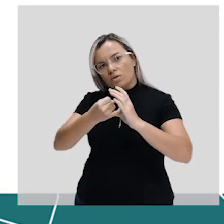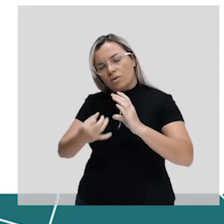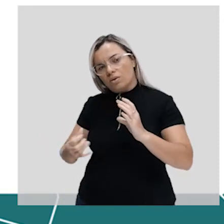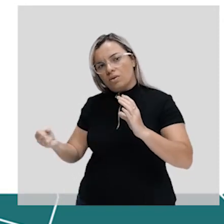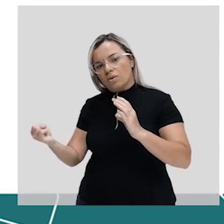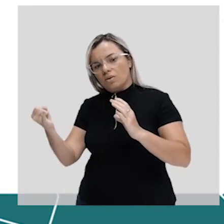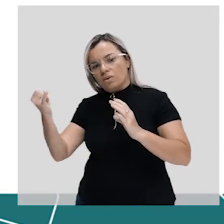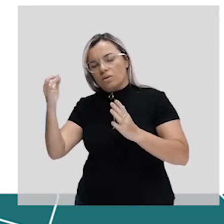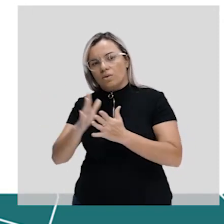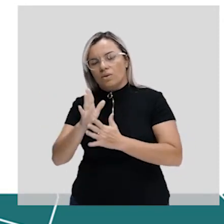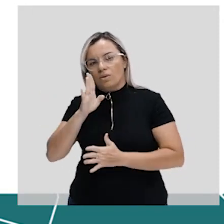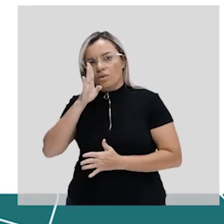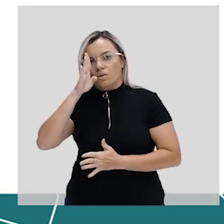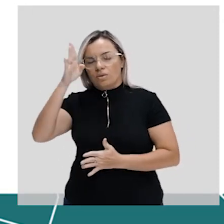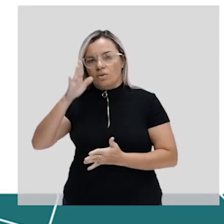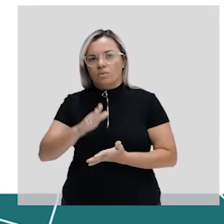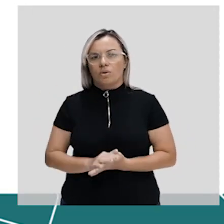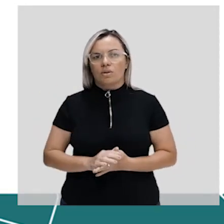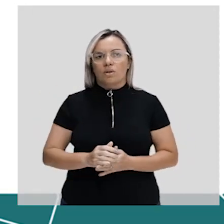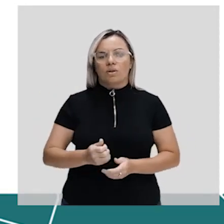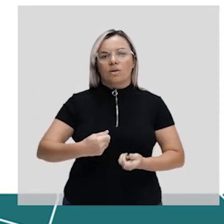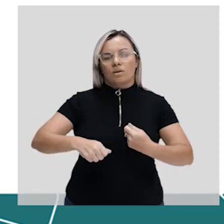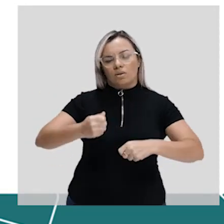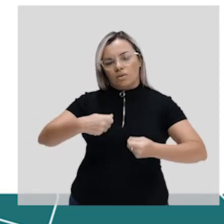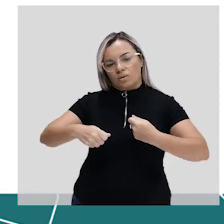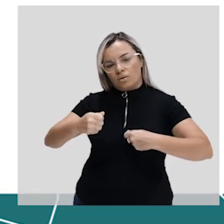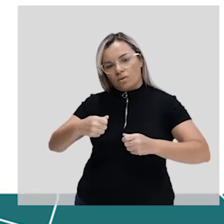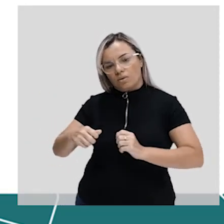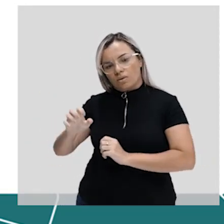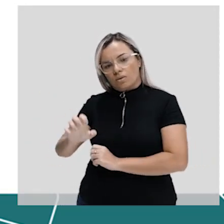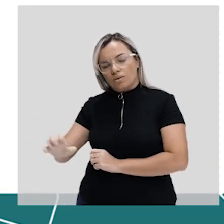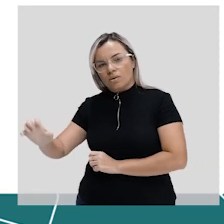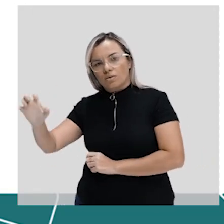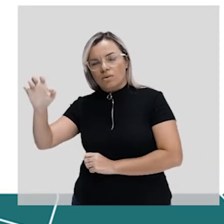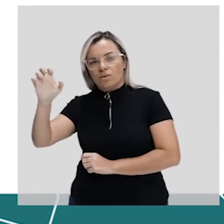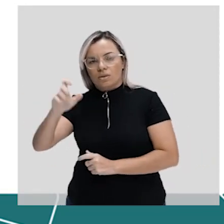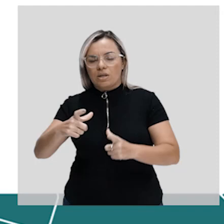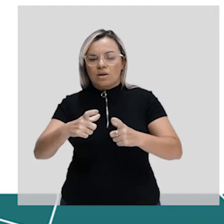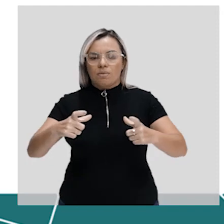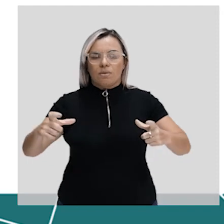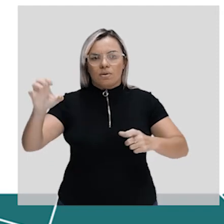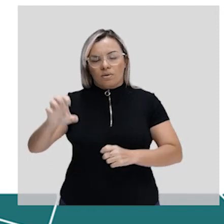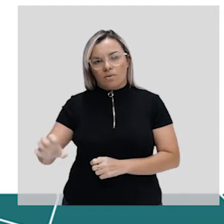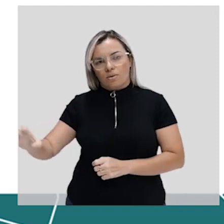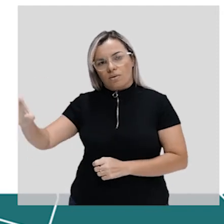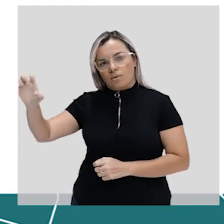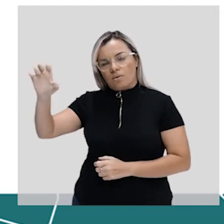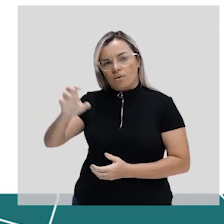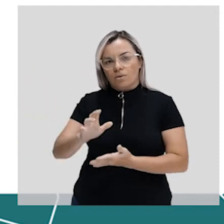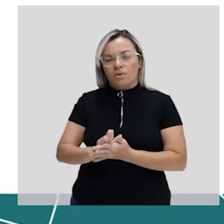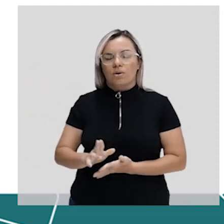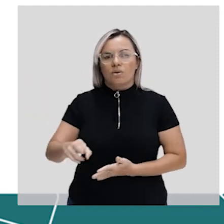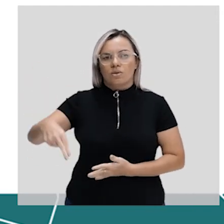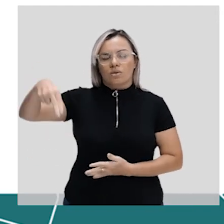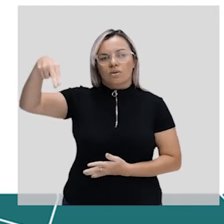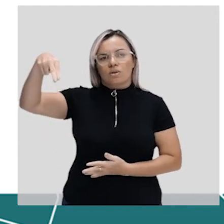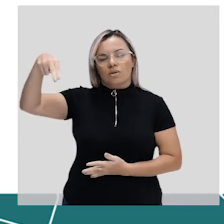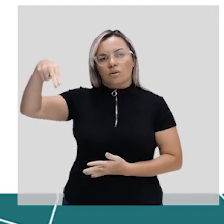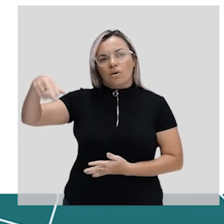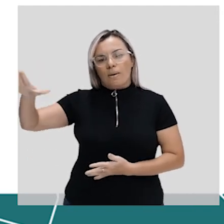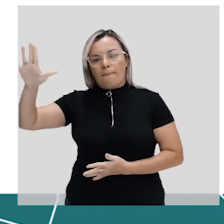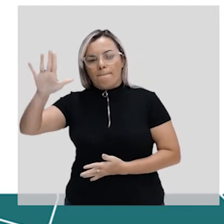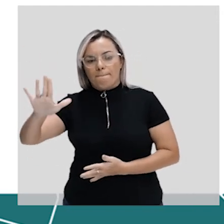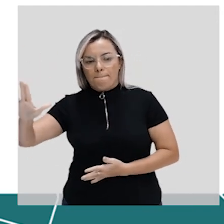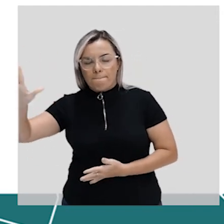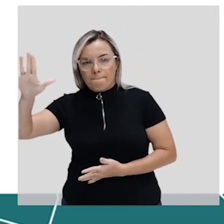importantes principalmente no aspecto econômico, né, das regiões brasileiras, das macro-regiões. Quais, Marcos? Norte,